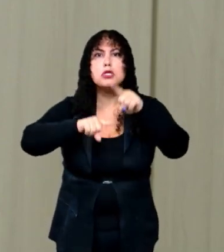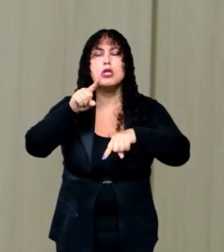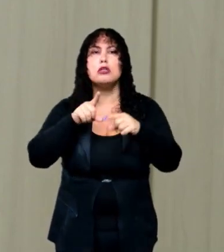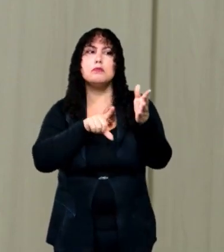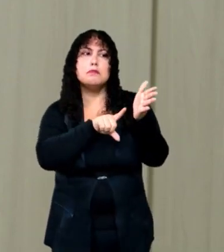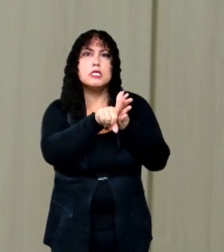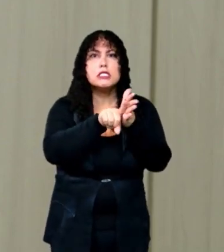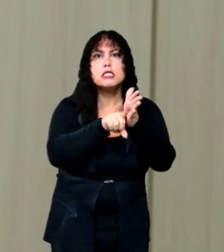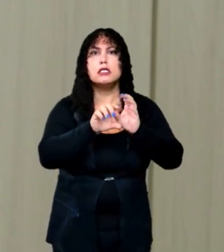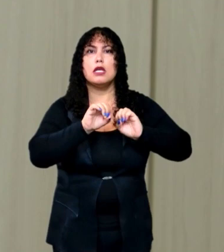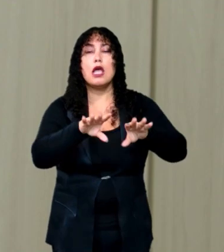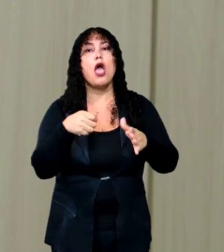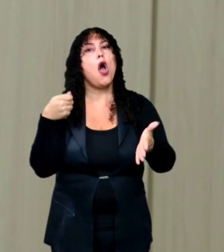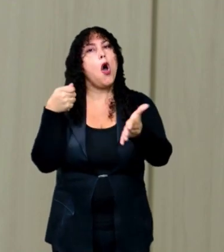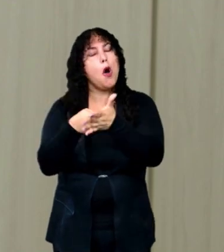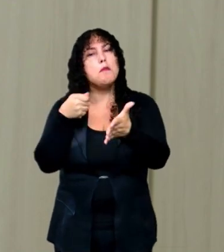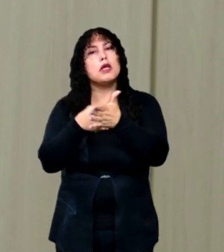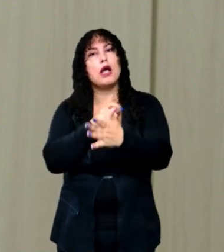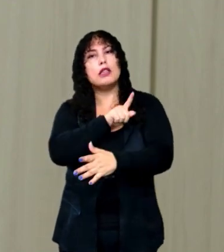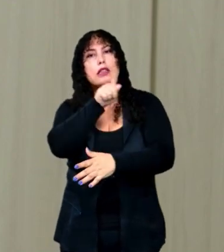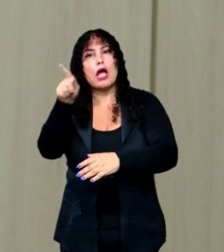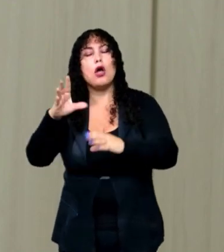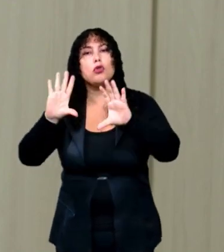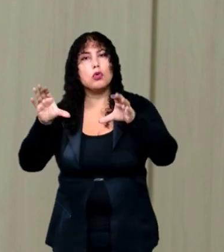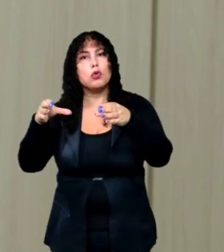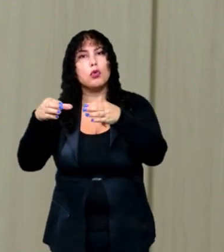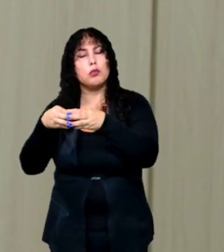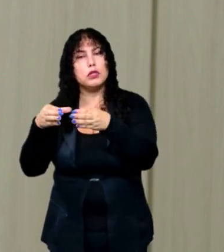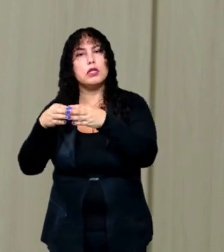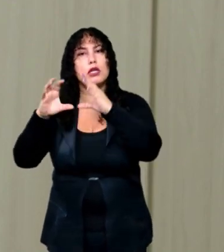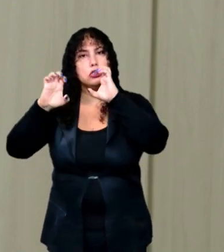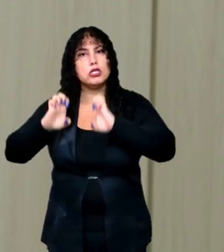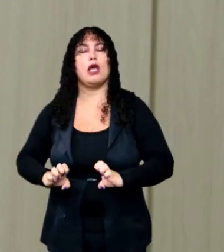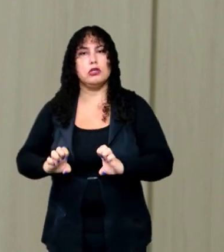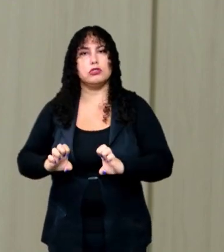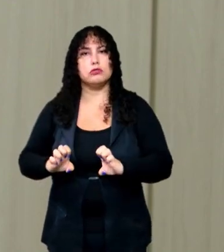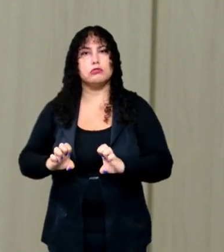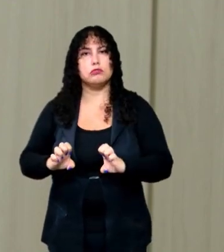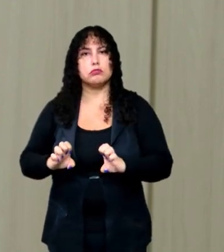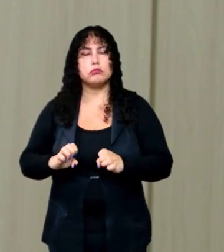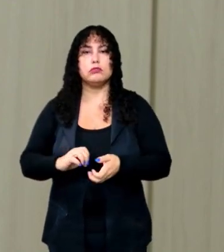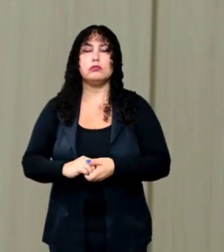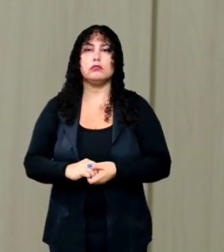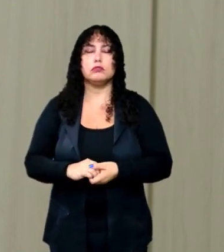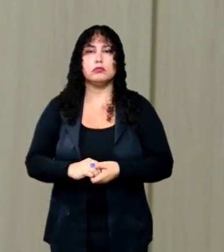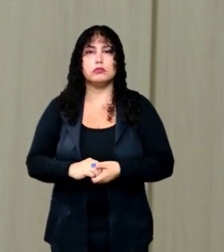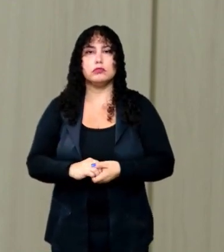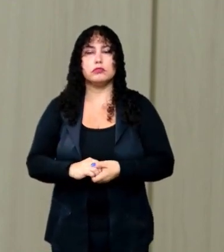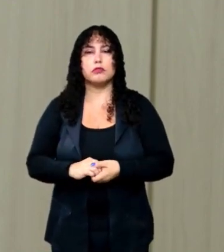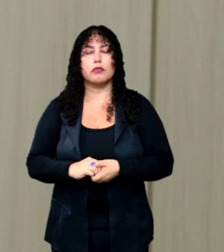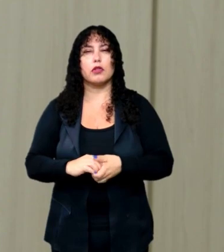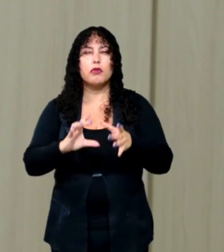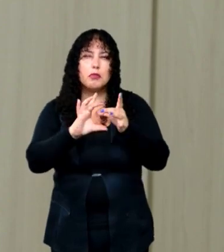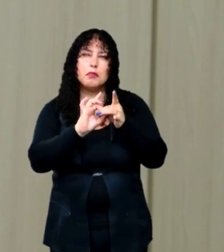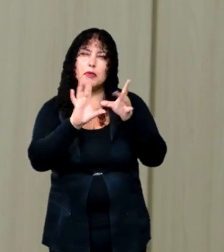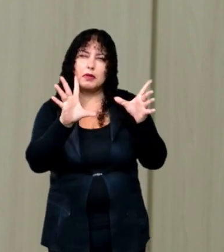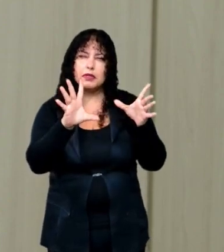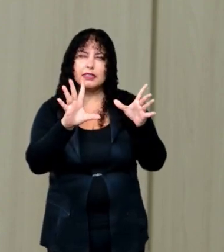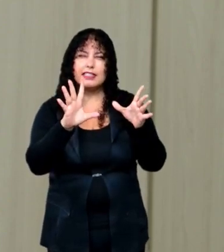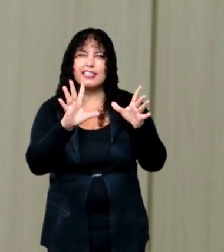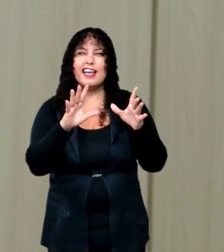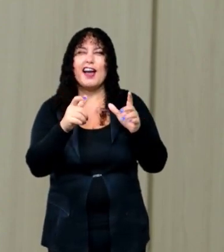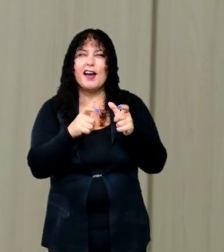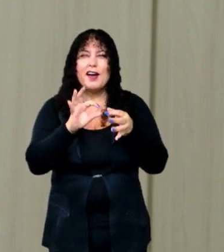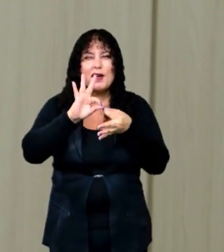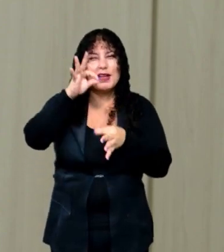pesquisa, obrigatoriamente precisa passar pelo comitê de ética. E aí, eu vou me permitir só estender mais um